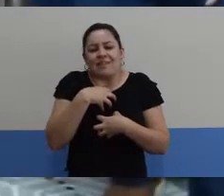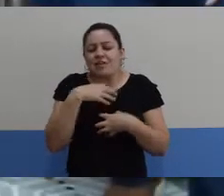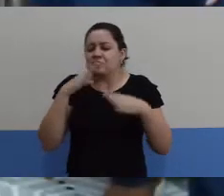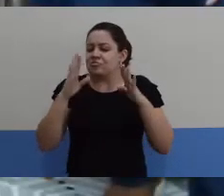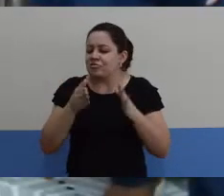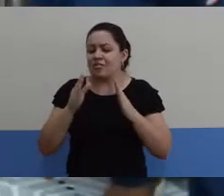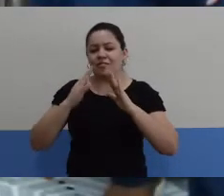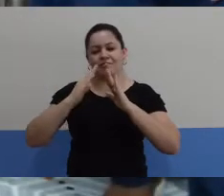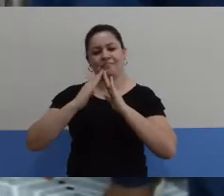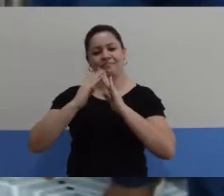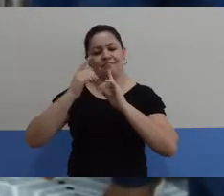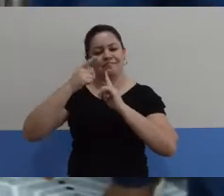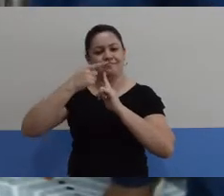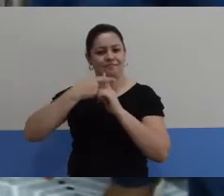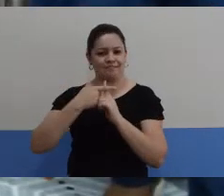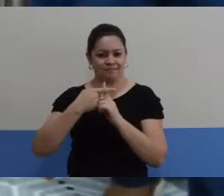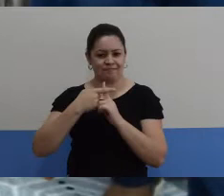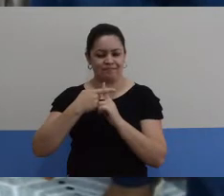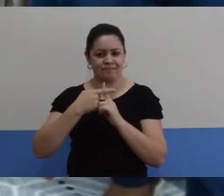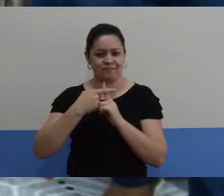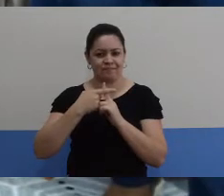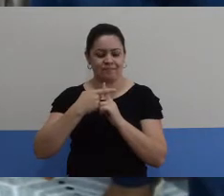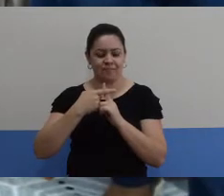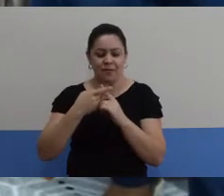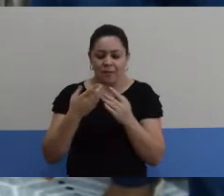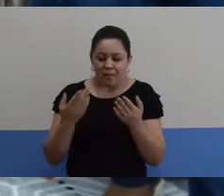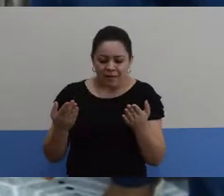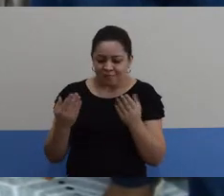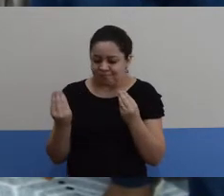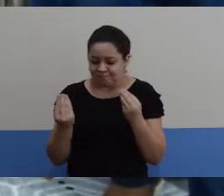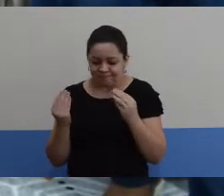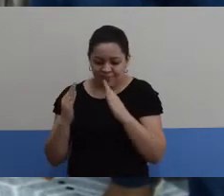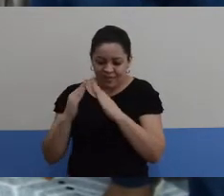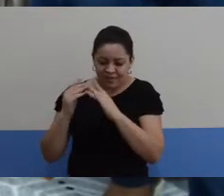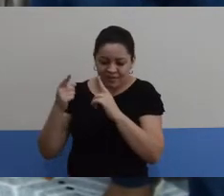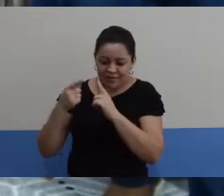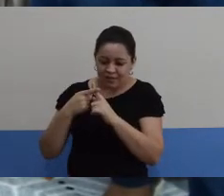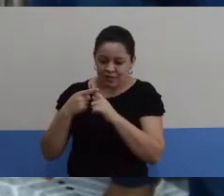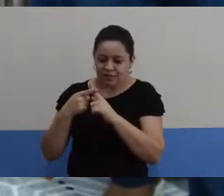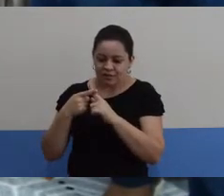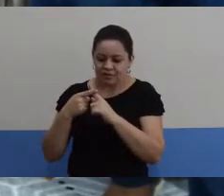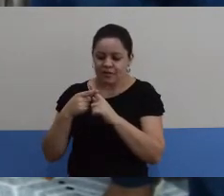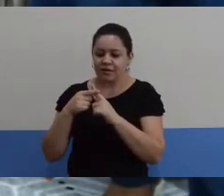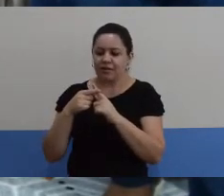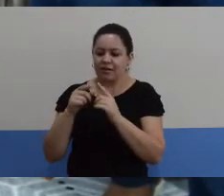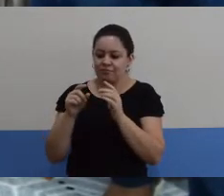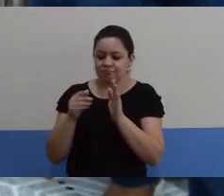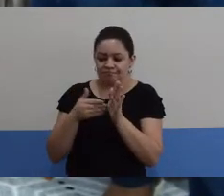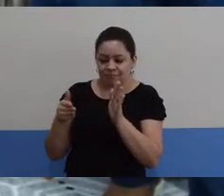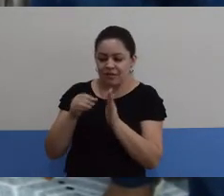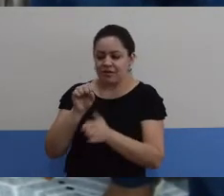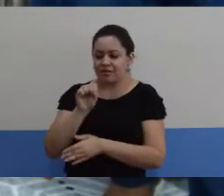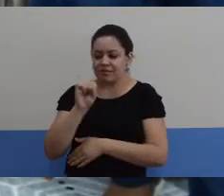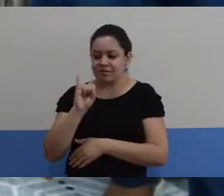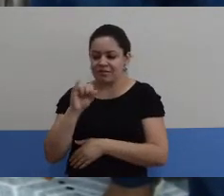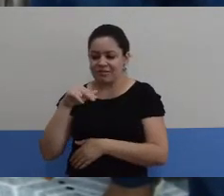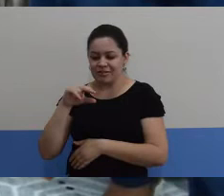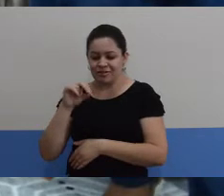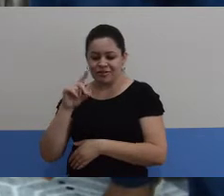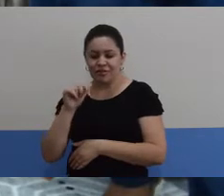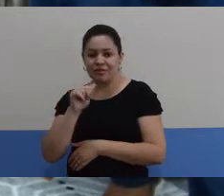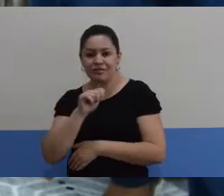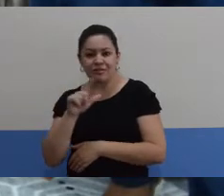igreja. No entanto, ser uma igreja sinodal não se limita a essas instituições